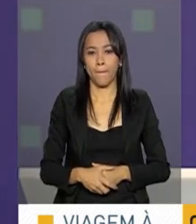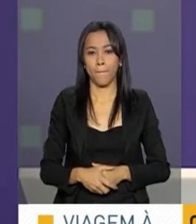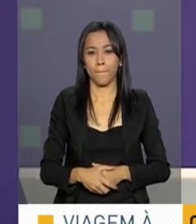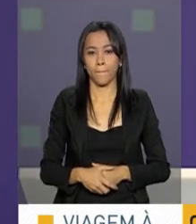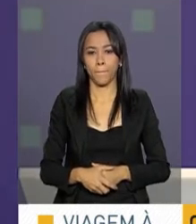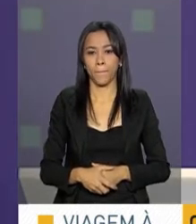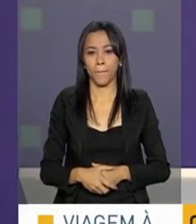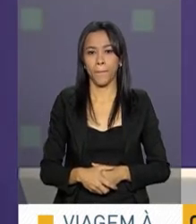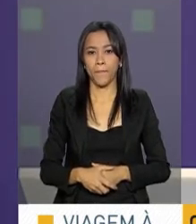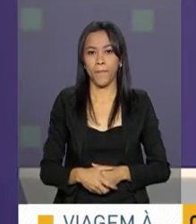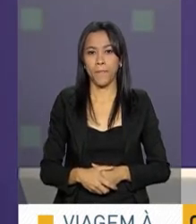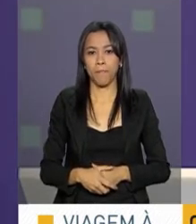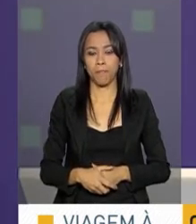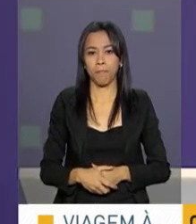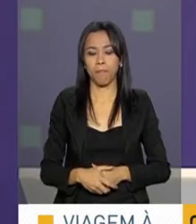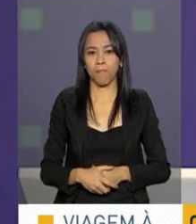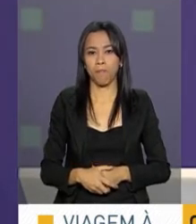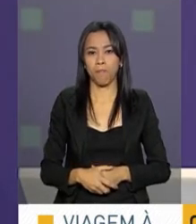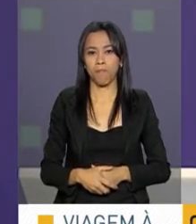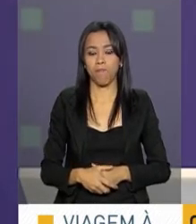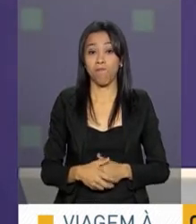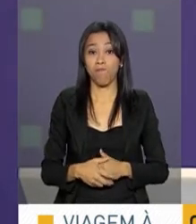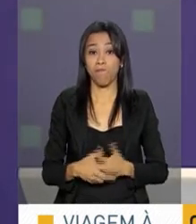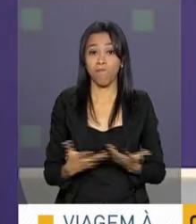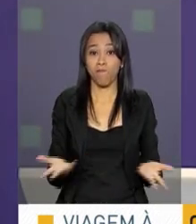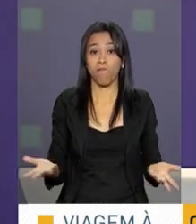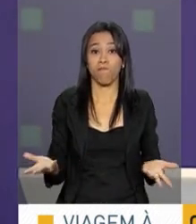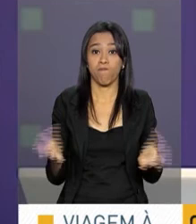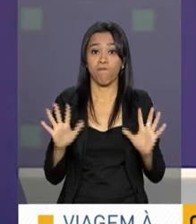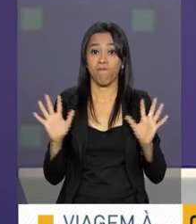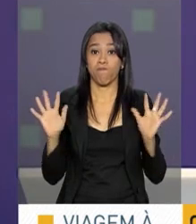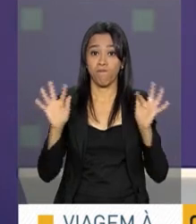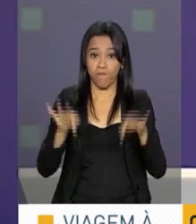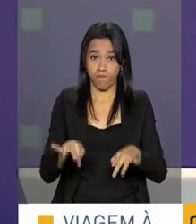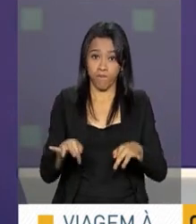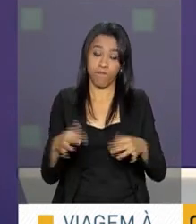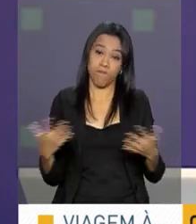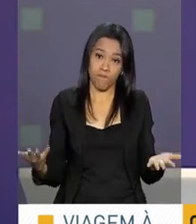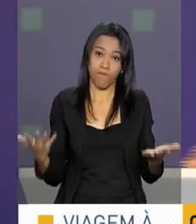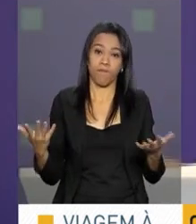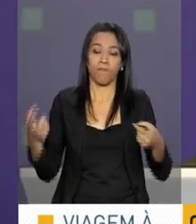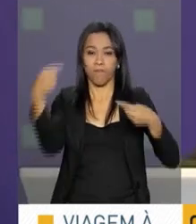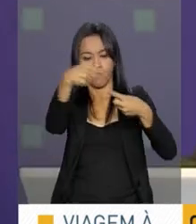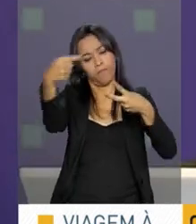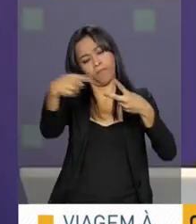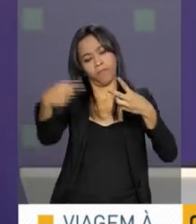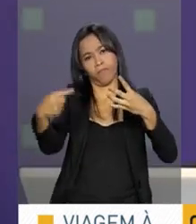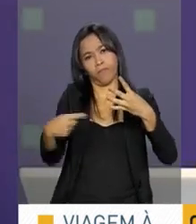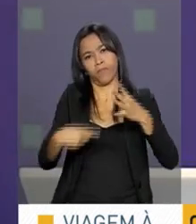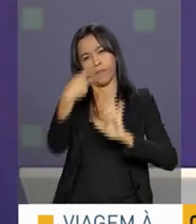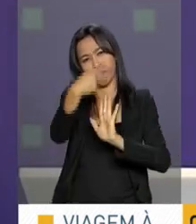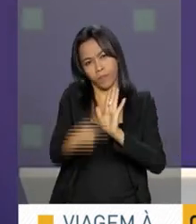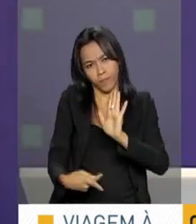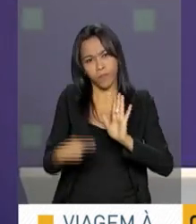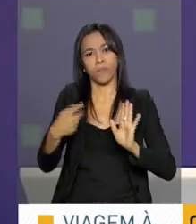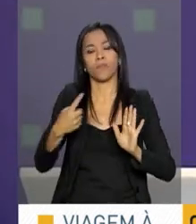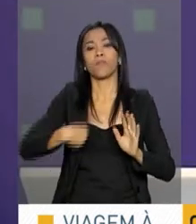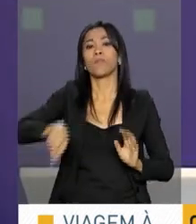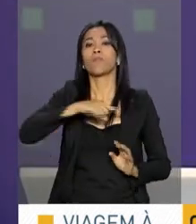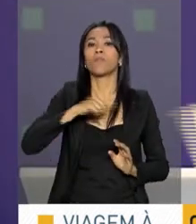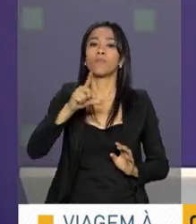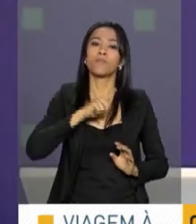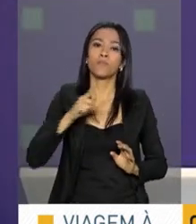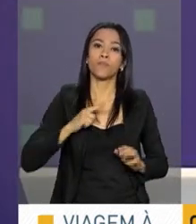Bom, enfim, esses são os projetos que nós temos